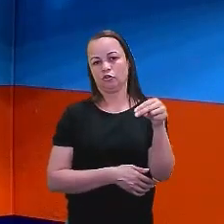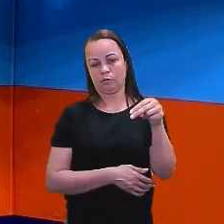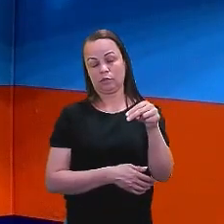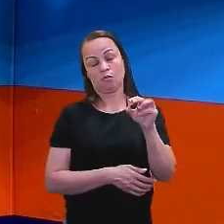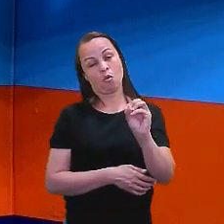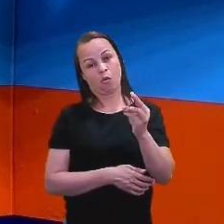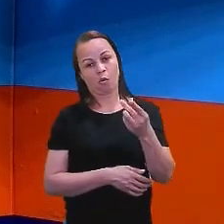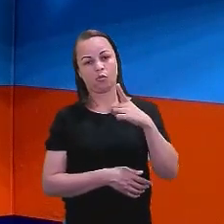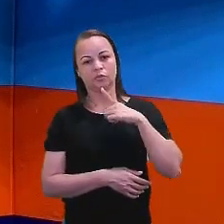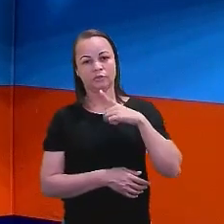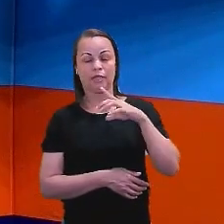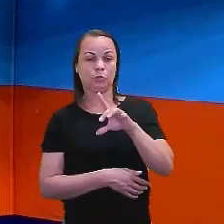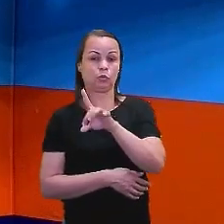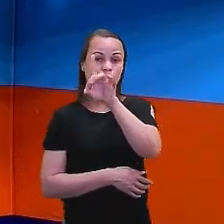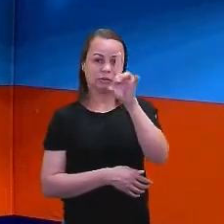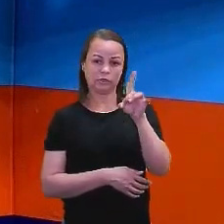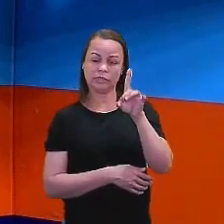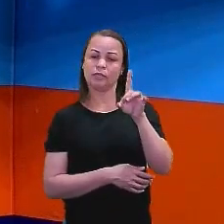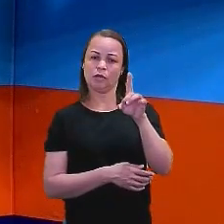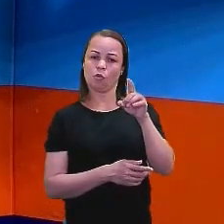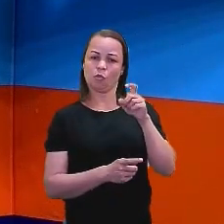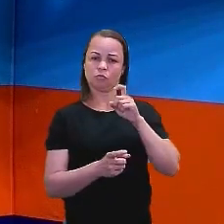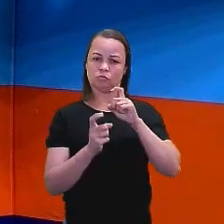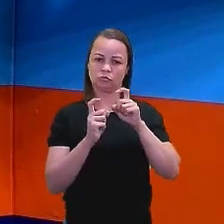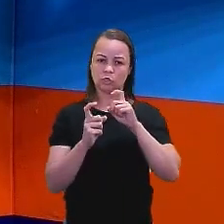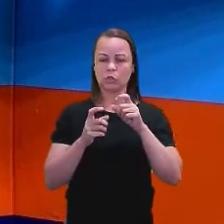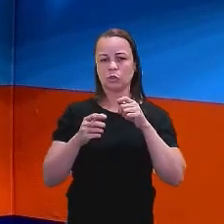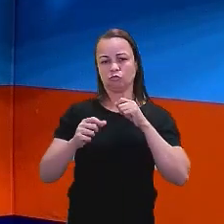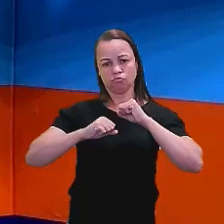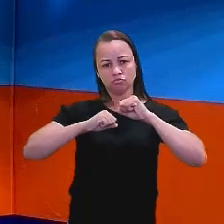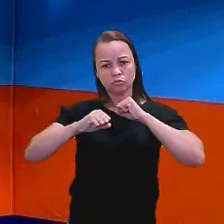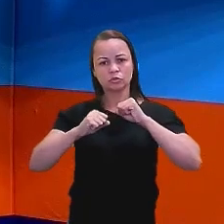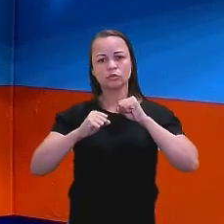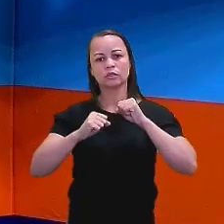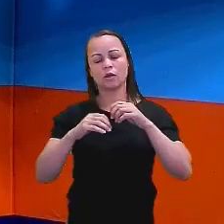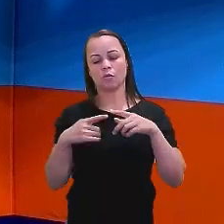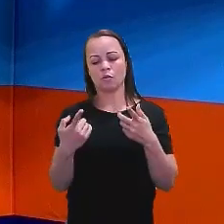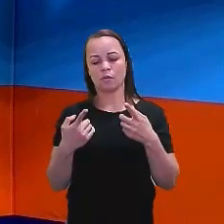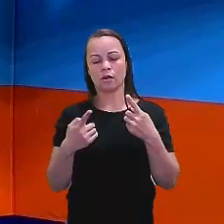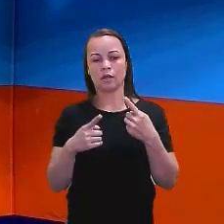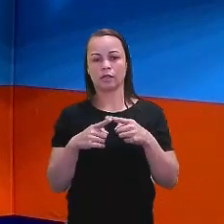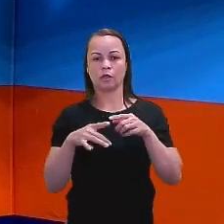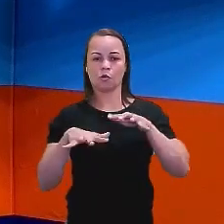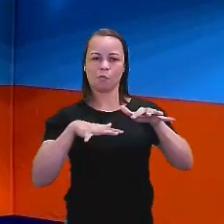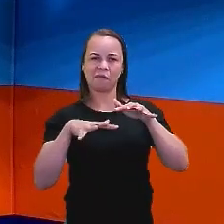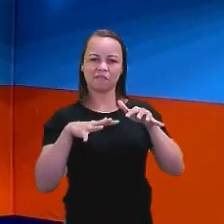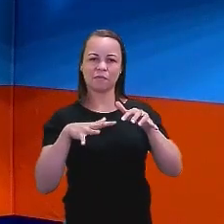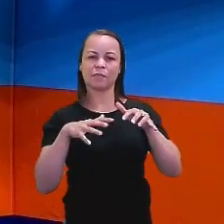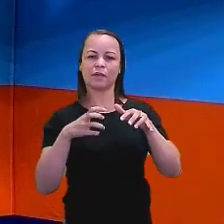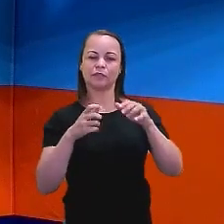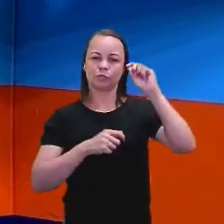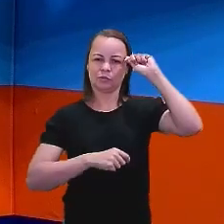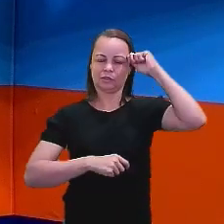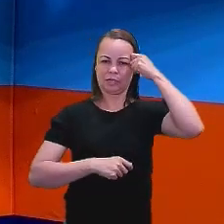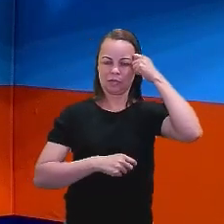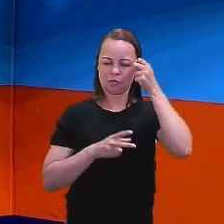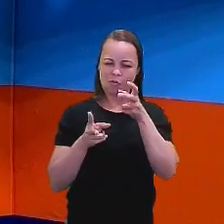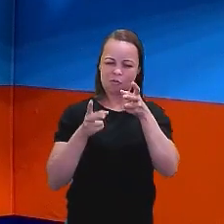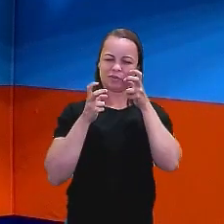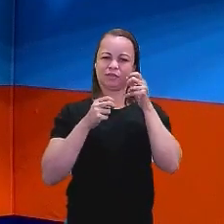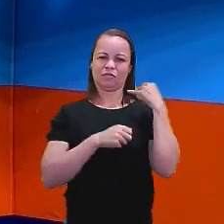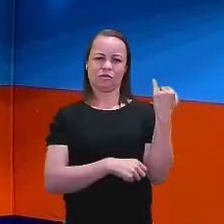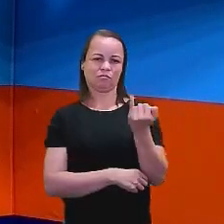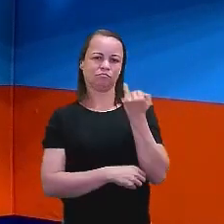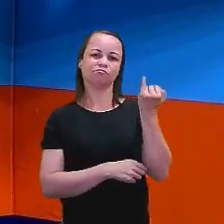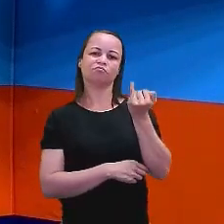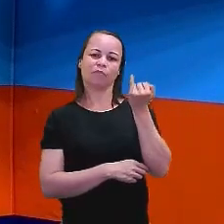data como uma data de discussão, porque é quando o movimento negro vai observar a importância de